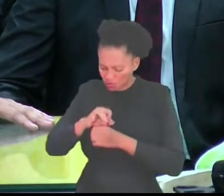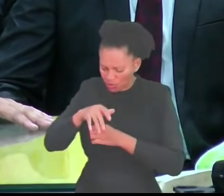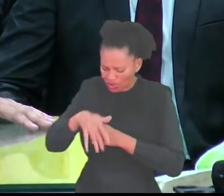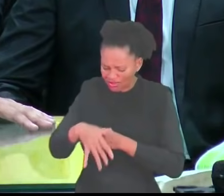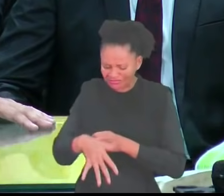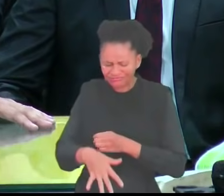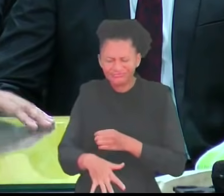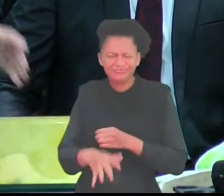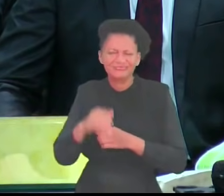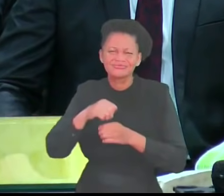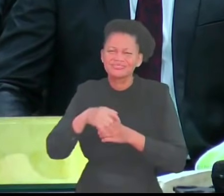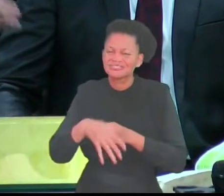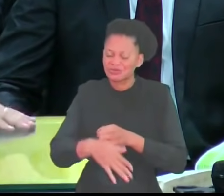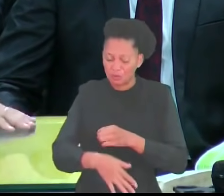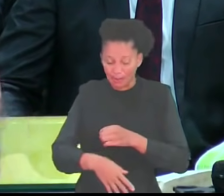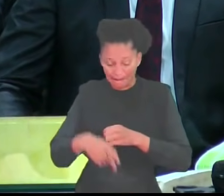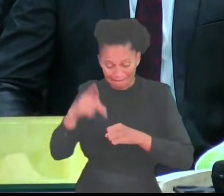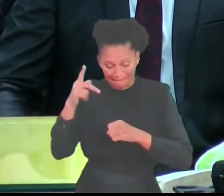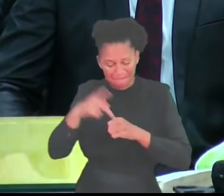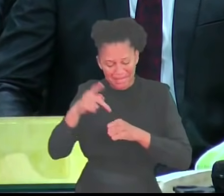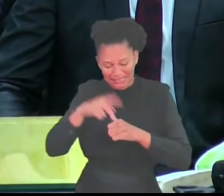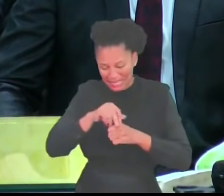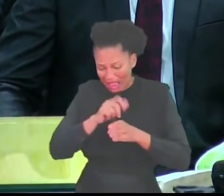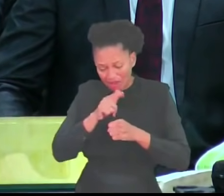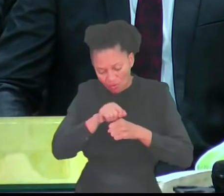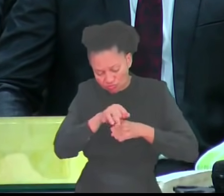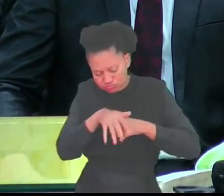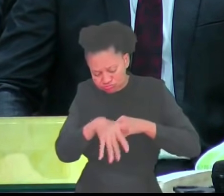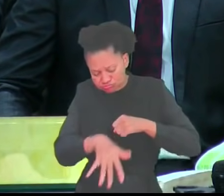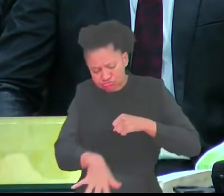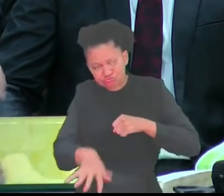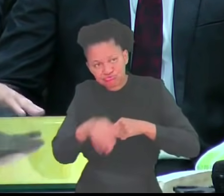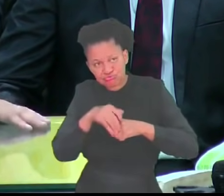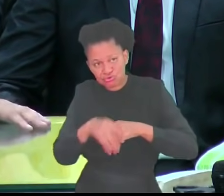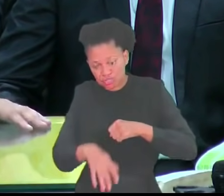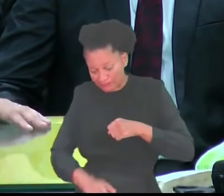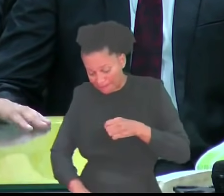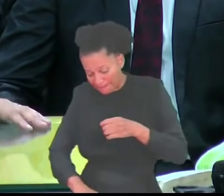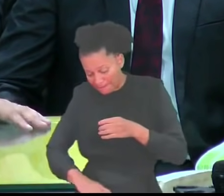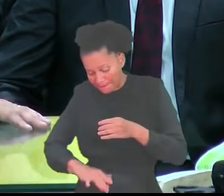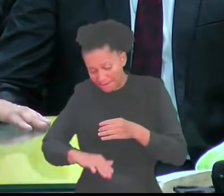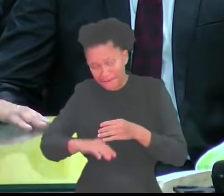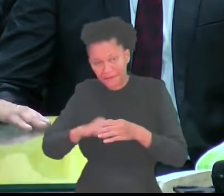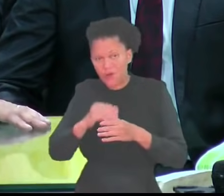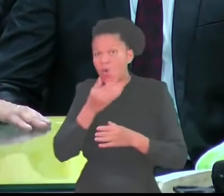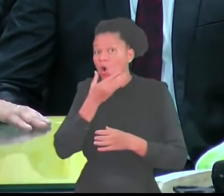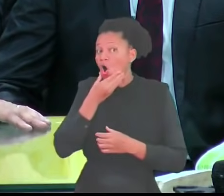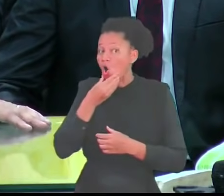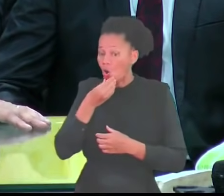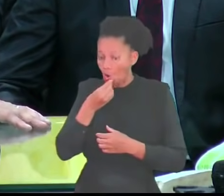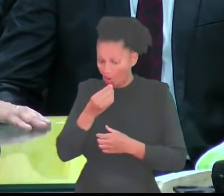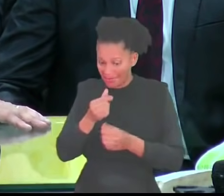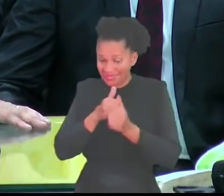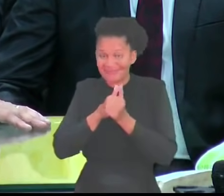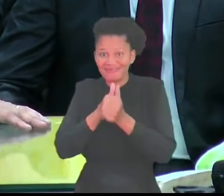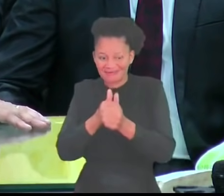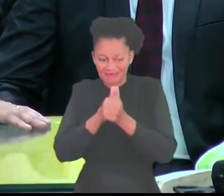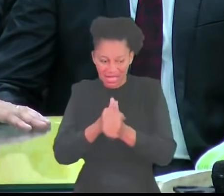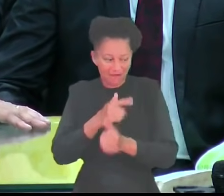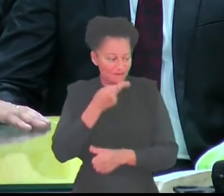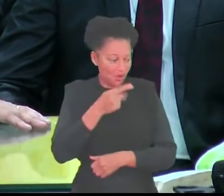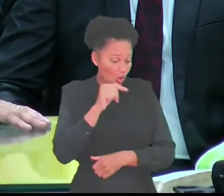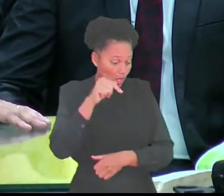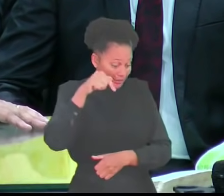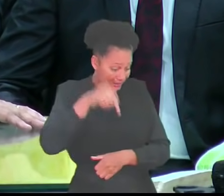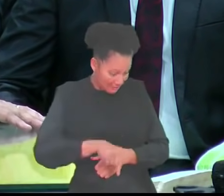linda. Uma rocha jorrando água que vem de debaixo. E o guia nos disse que ali debaixo